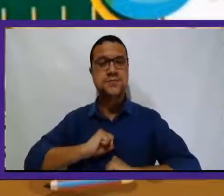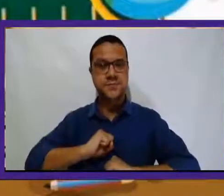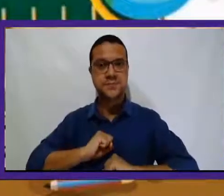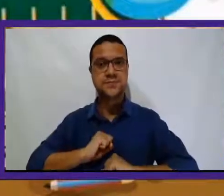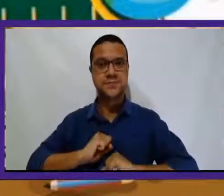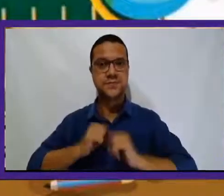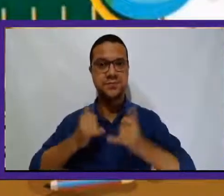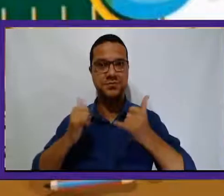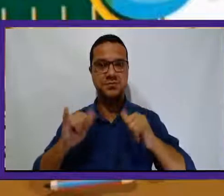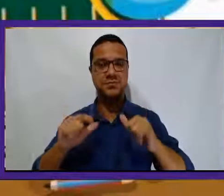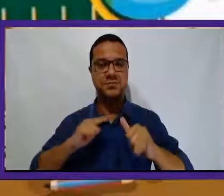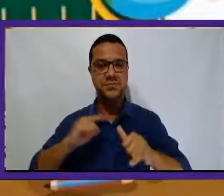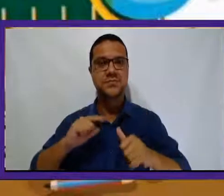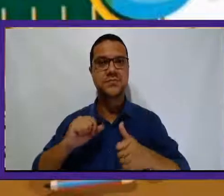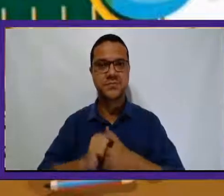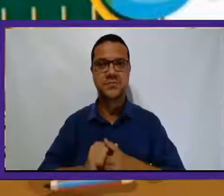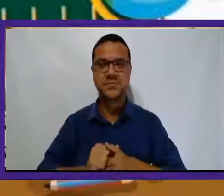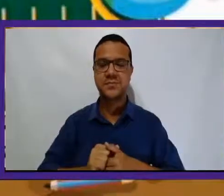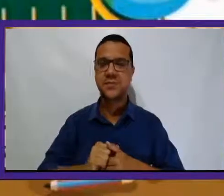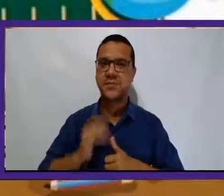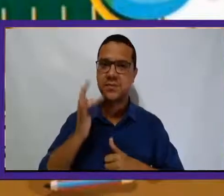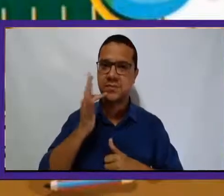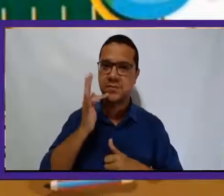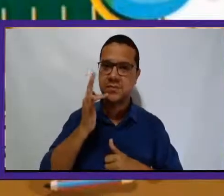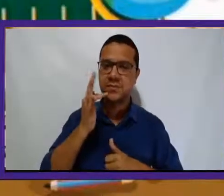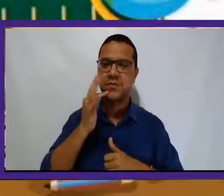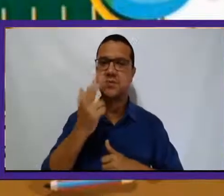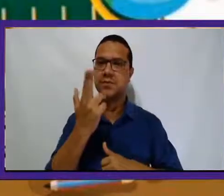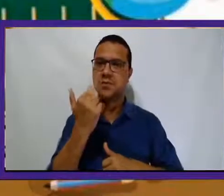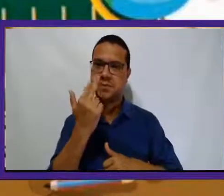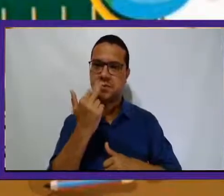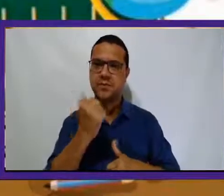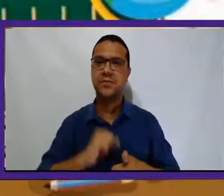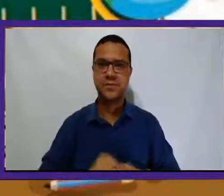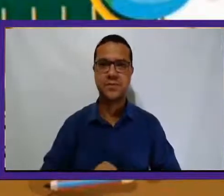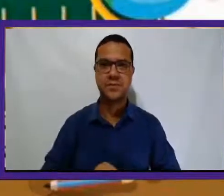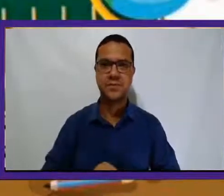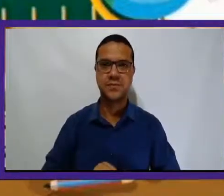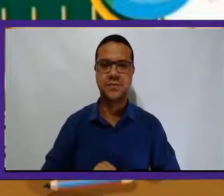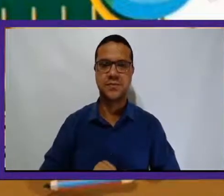está acumulada Nos carboidratos Daquela fruta Para manter O meu corpo